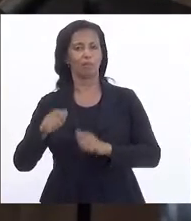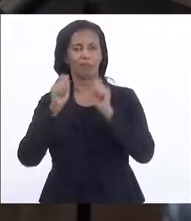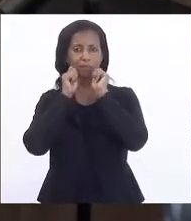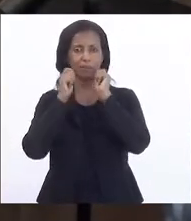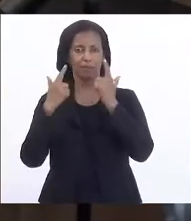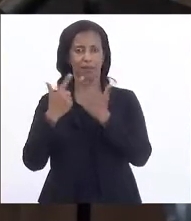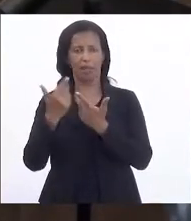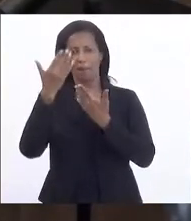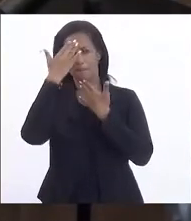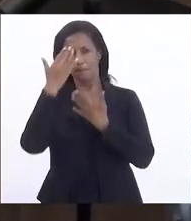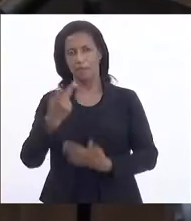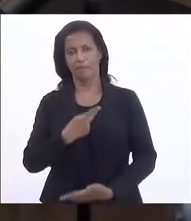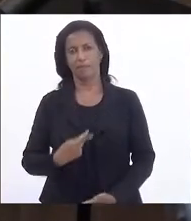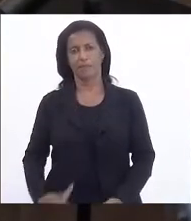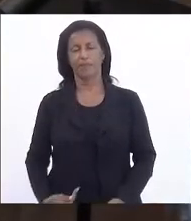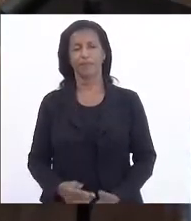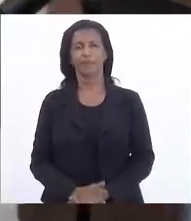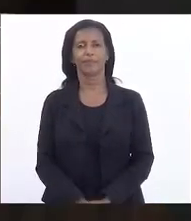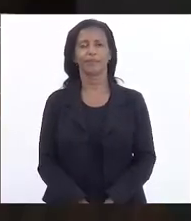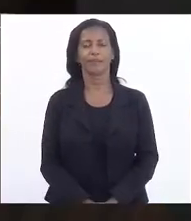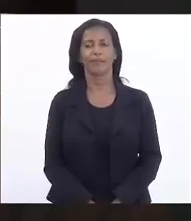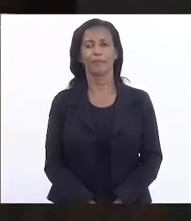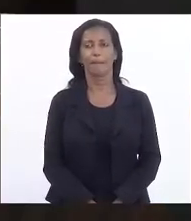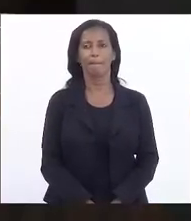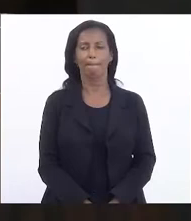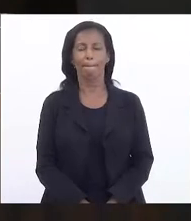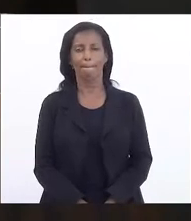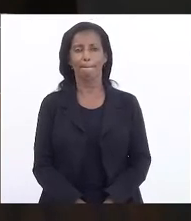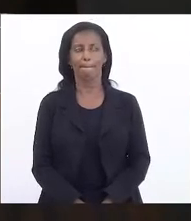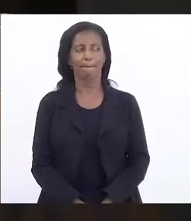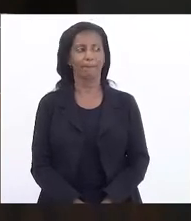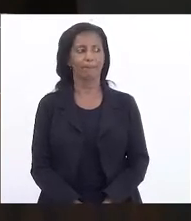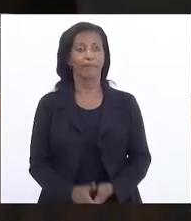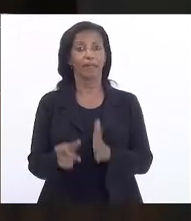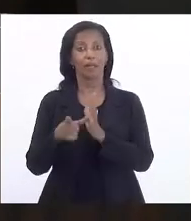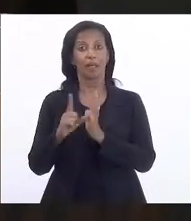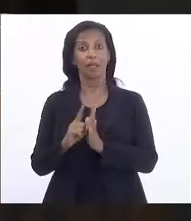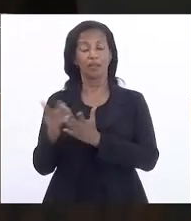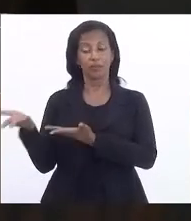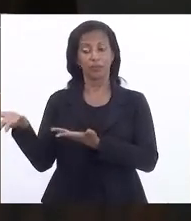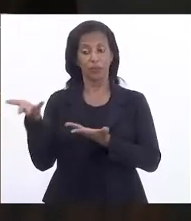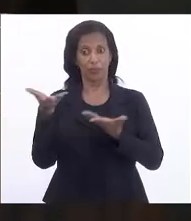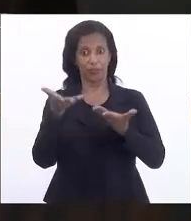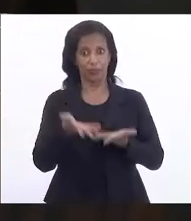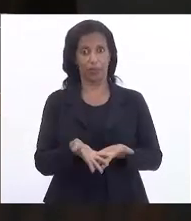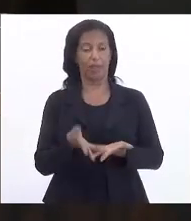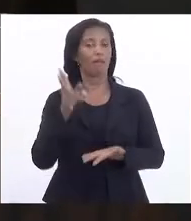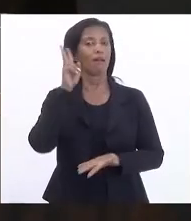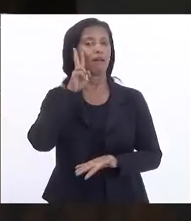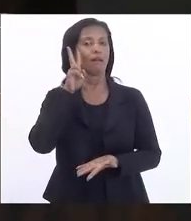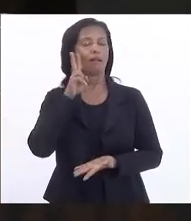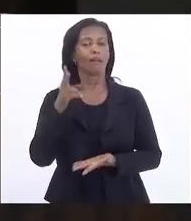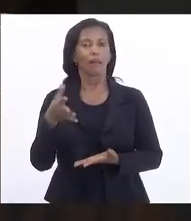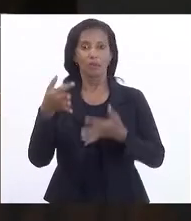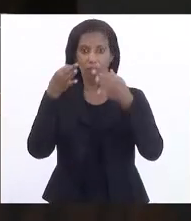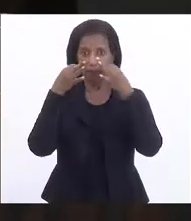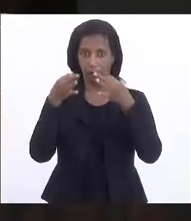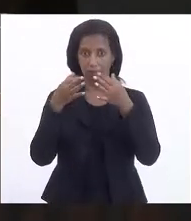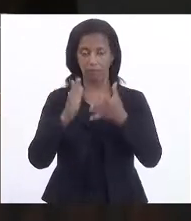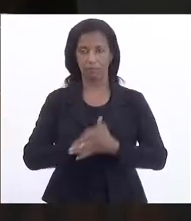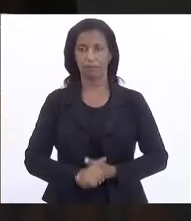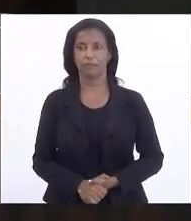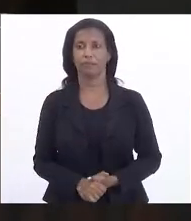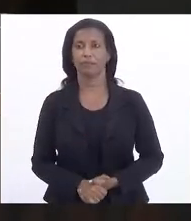obrigada presidenta é antes do próximo orador ressaltar e chamar atenção aí